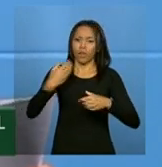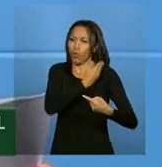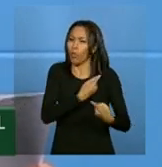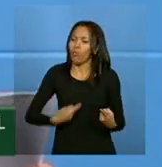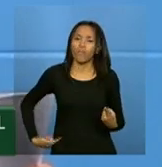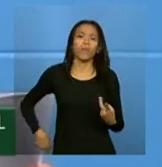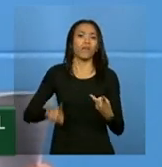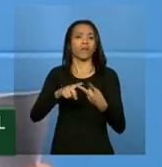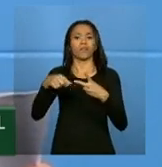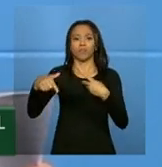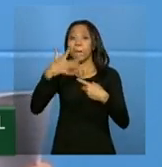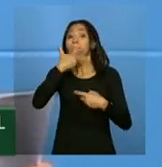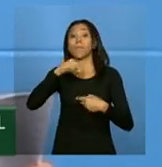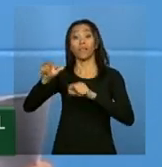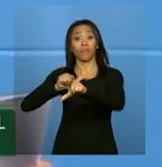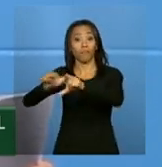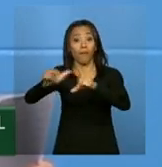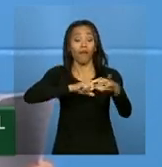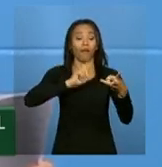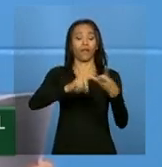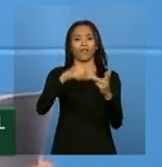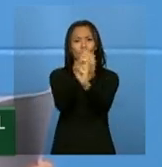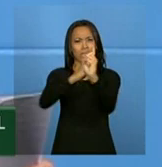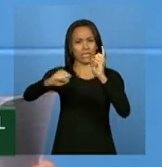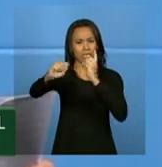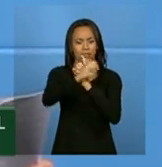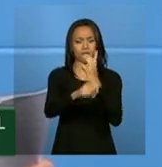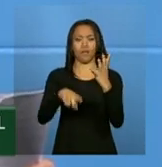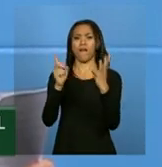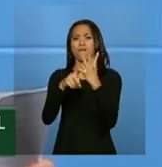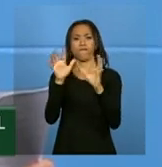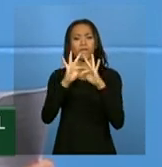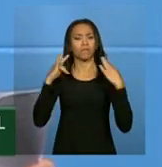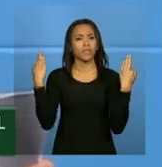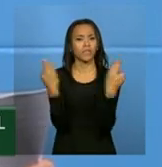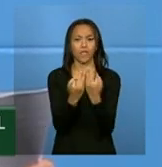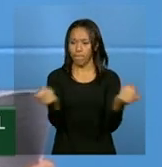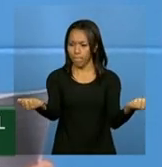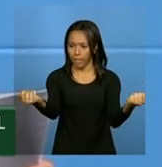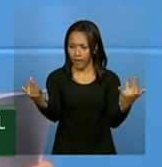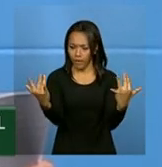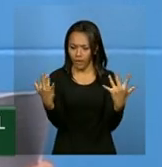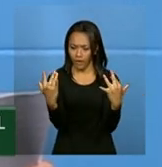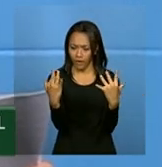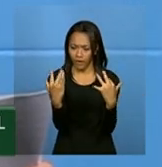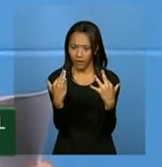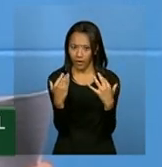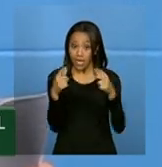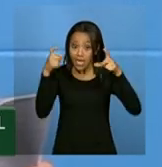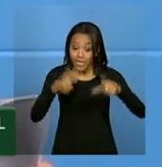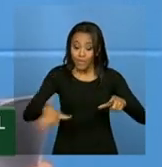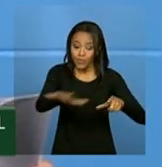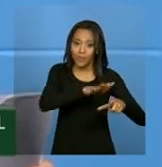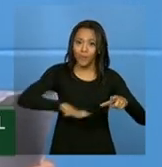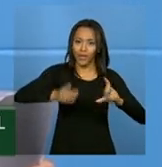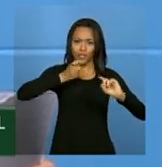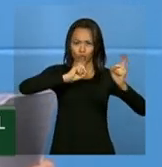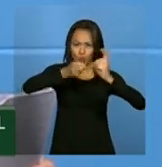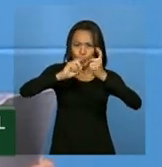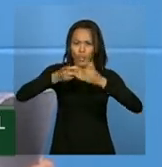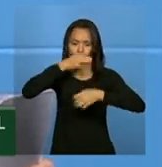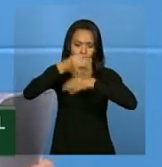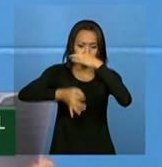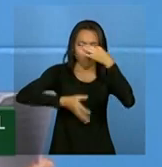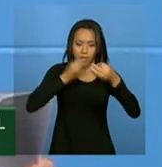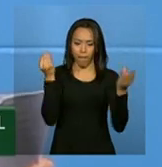trabalhadores, empregadores, sociedade civil, famílias, para que seja esse o espaço de formulação